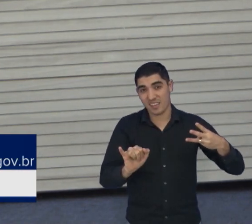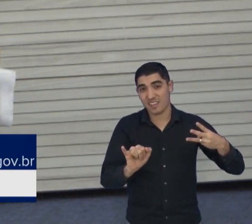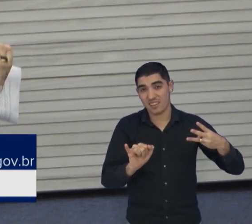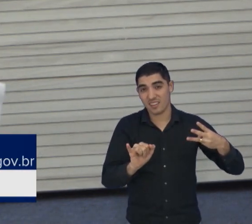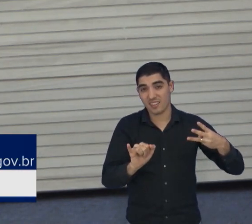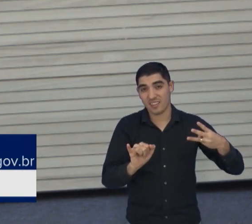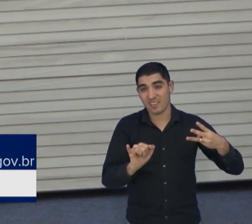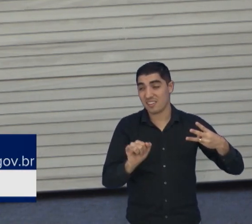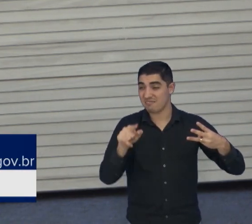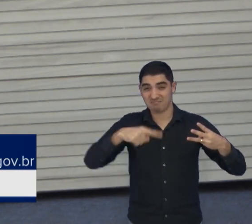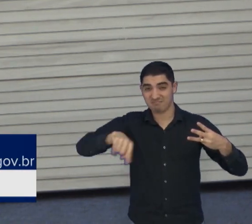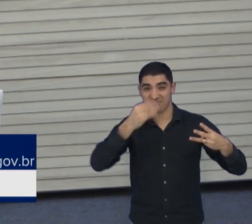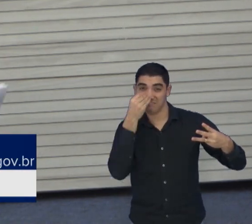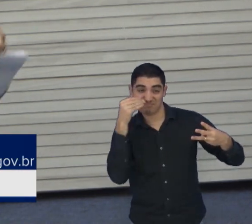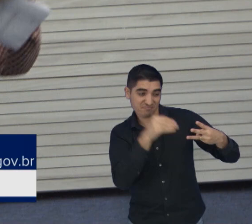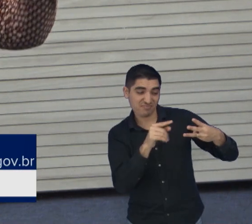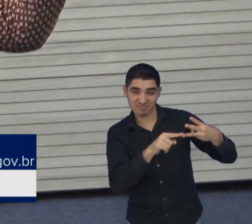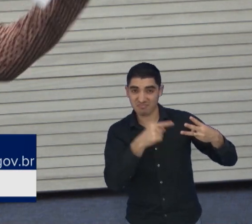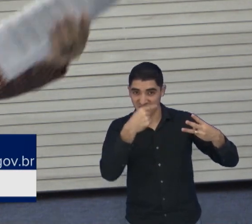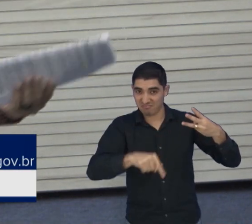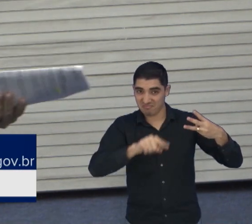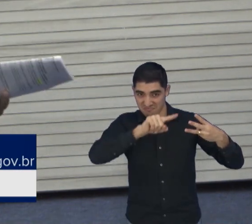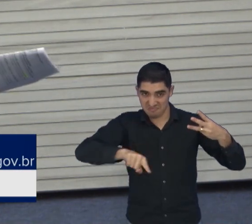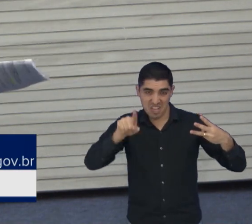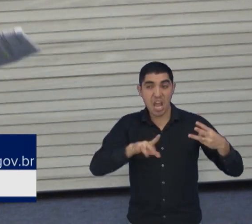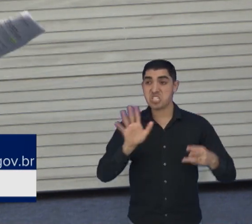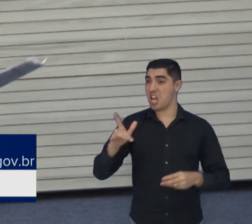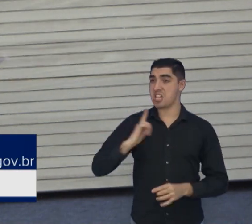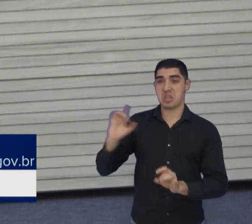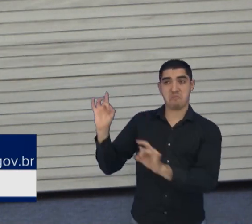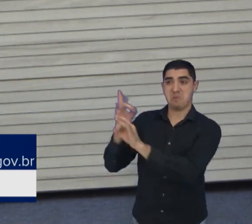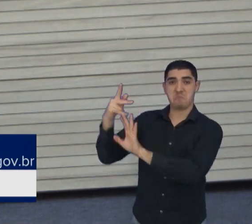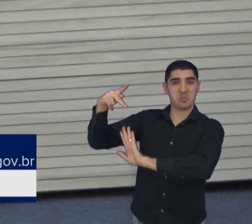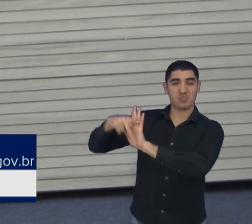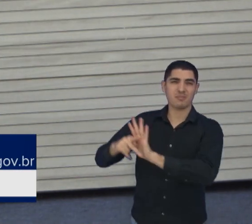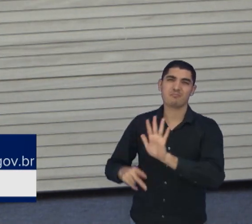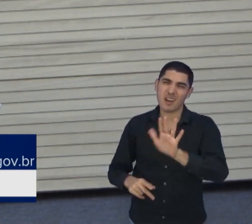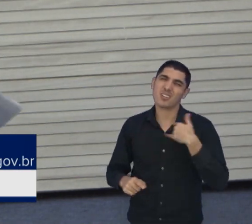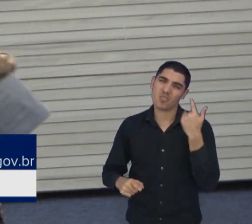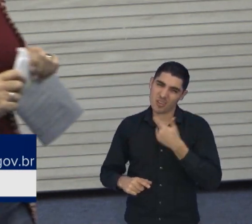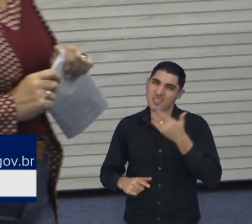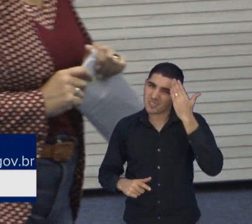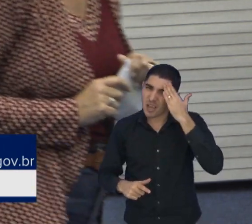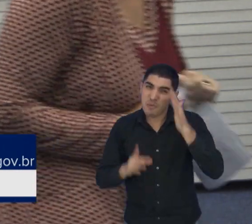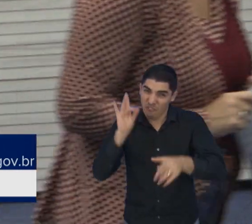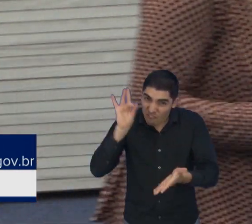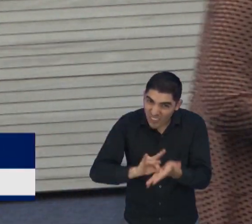votado, vão votar contra, falando que já tem programas, e a gente sabe que não é bem assim.